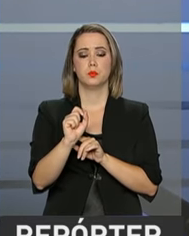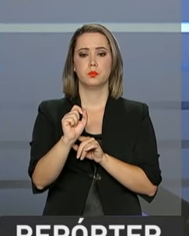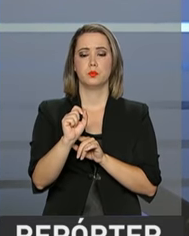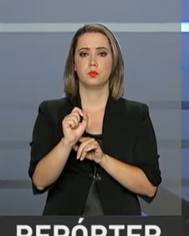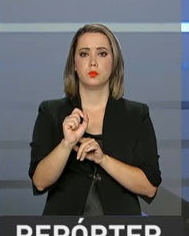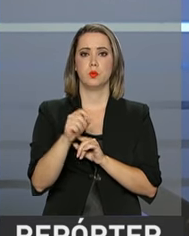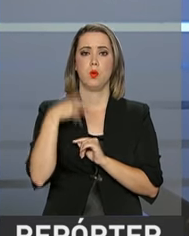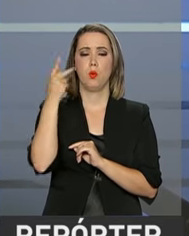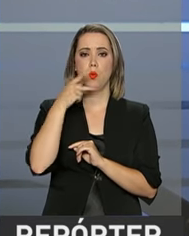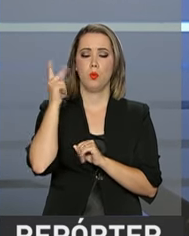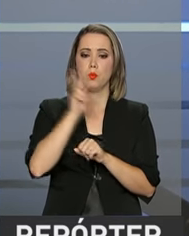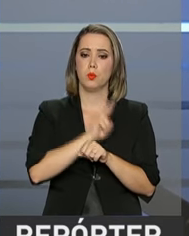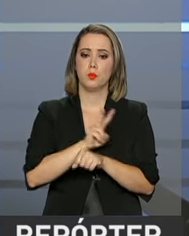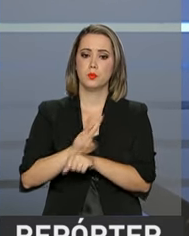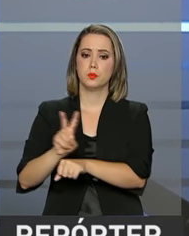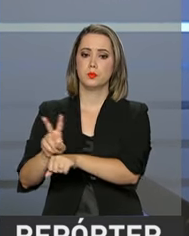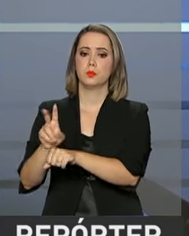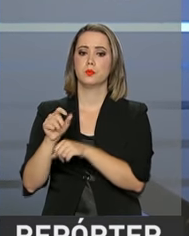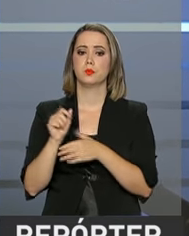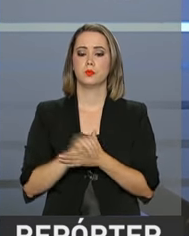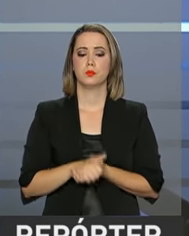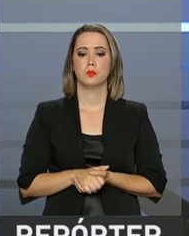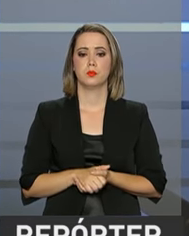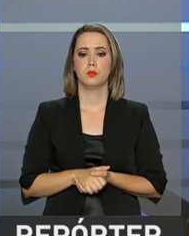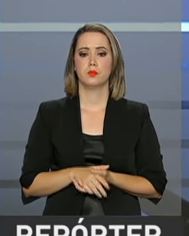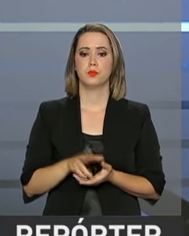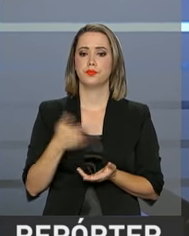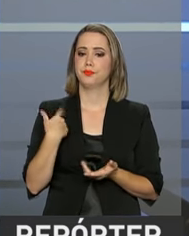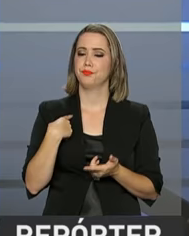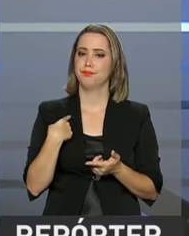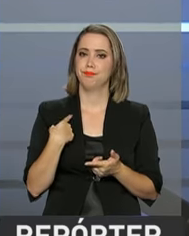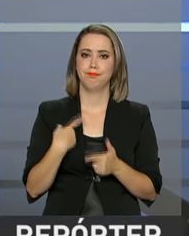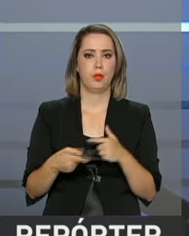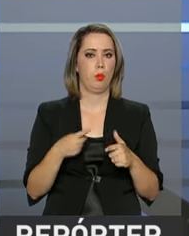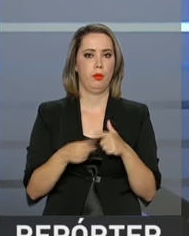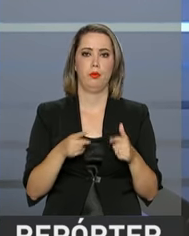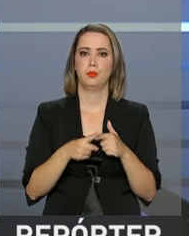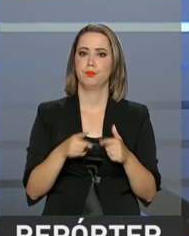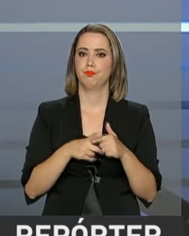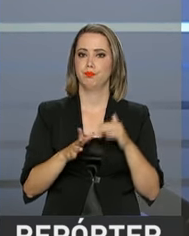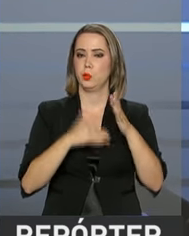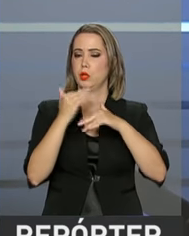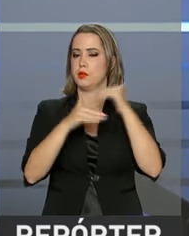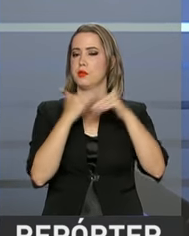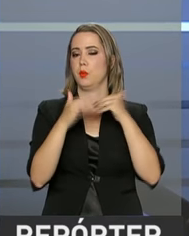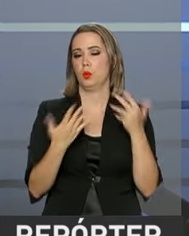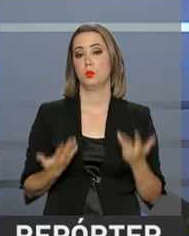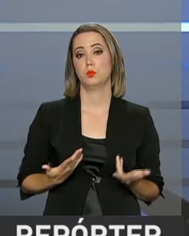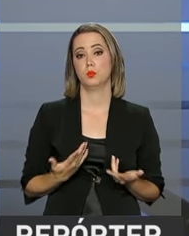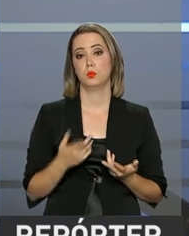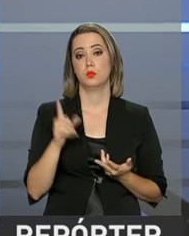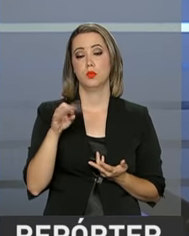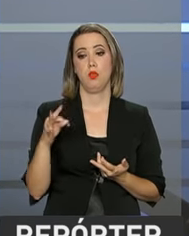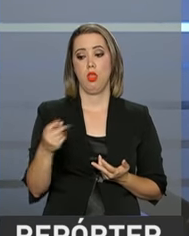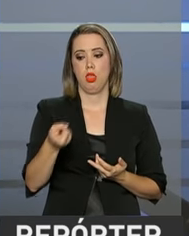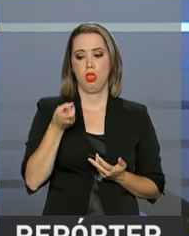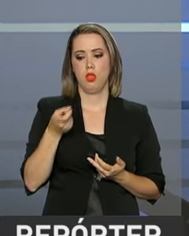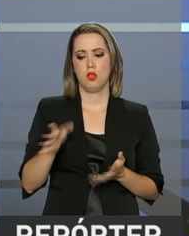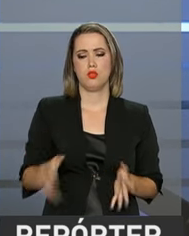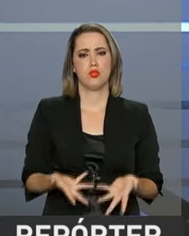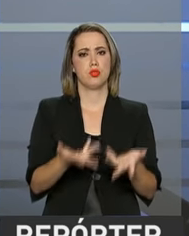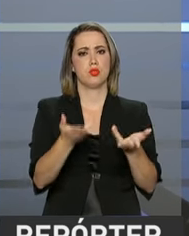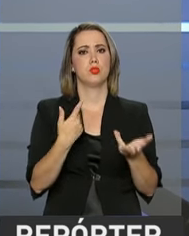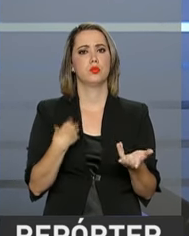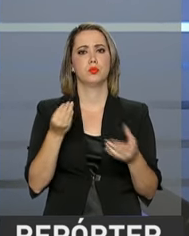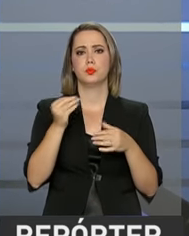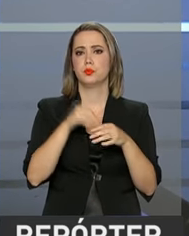políticas todas as únicas datas prejudicou o crescimento do país e passará por atividades